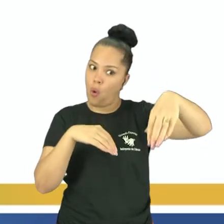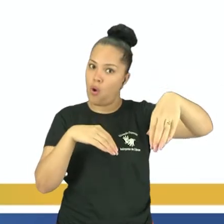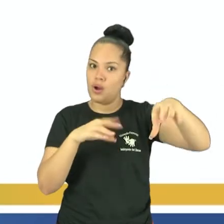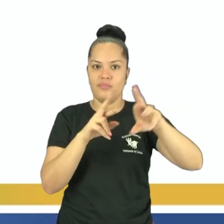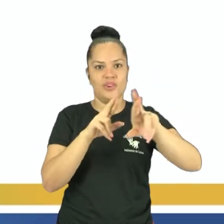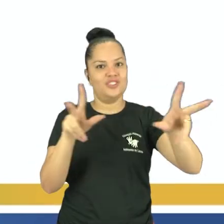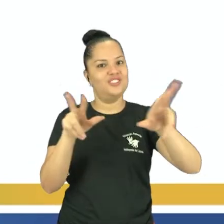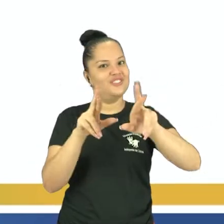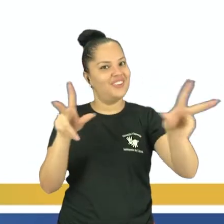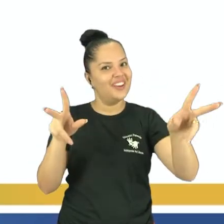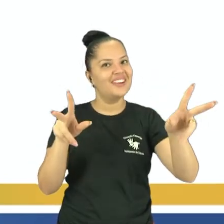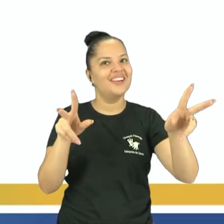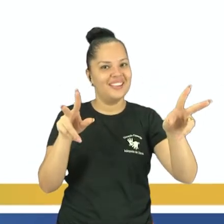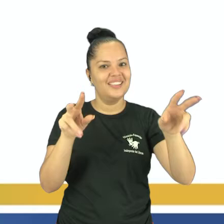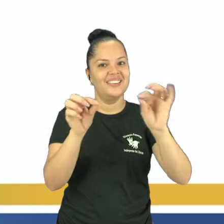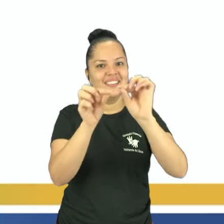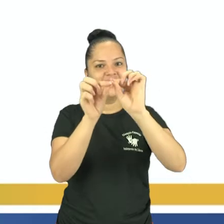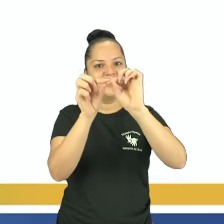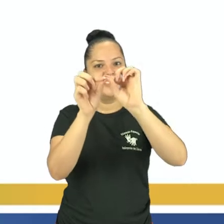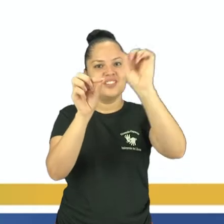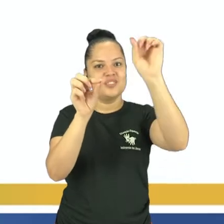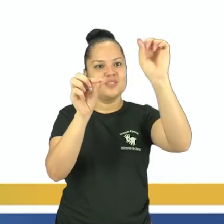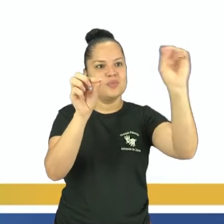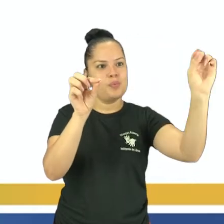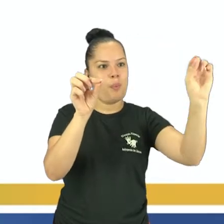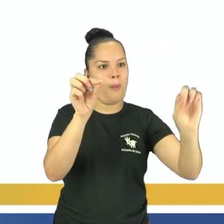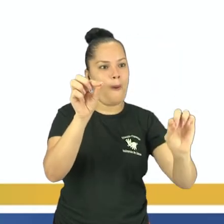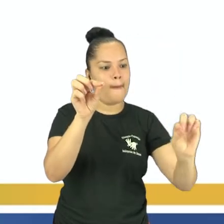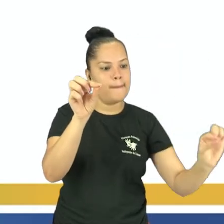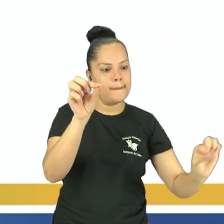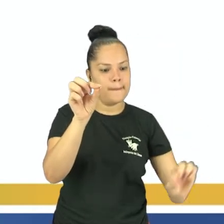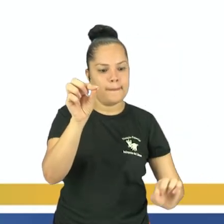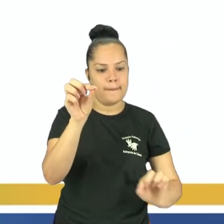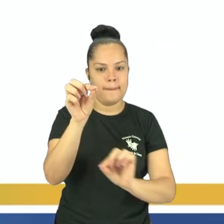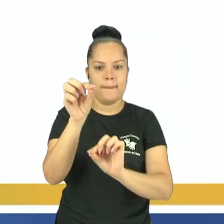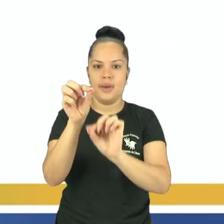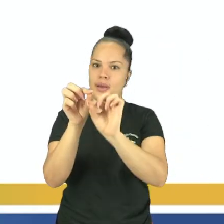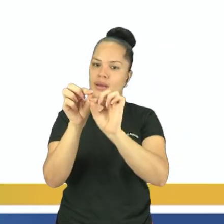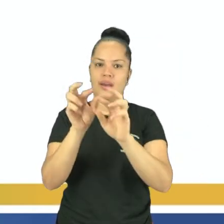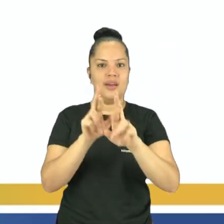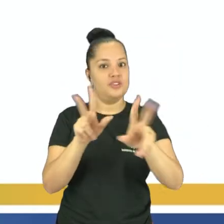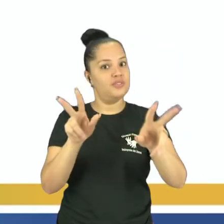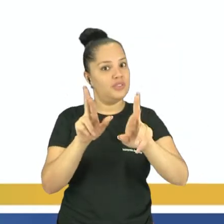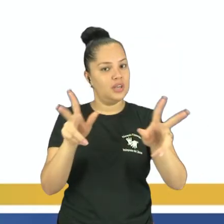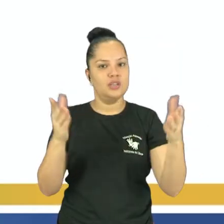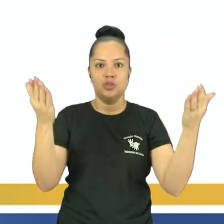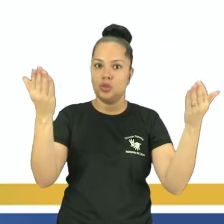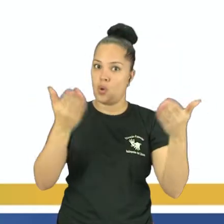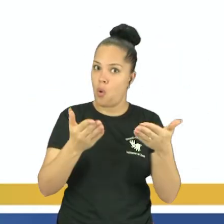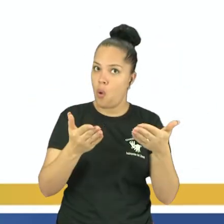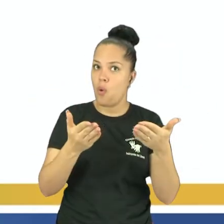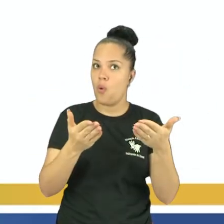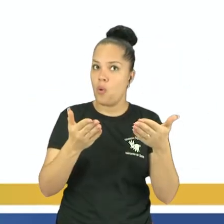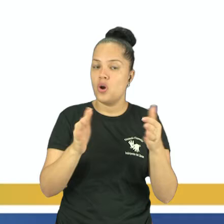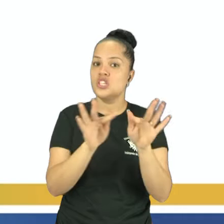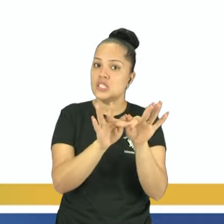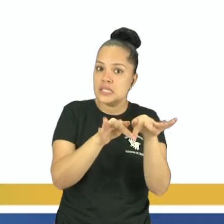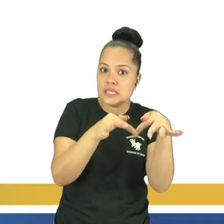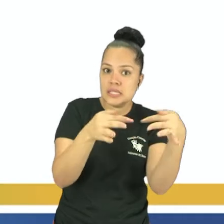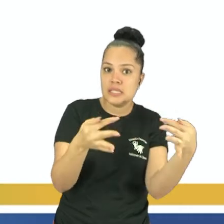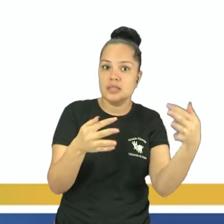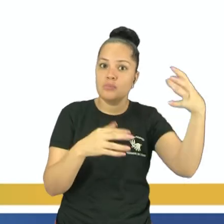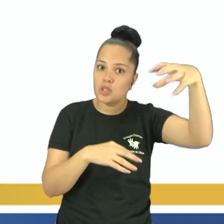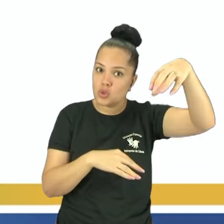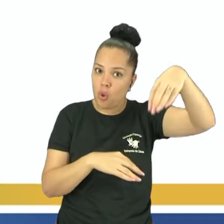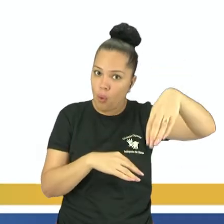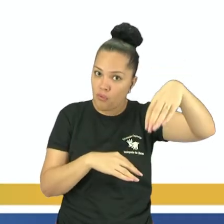acontece, certo? Então, o nosso estudo aqui vai ficar voltado para os polígonos simples, né, chamados de convexos, tá? Nós